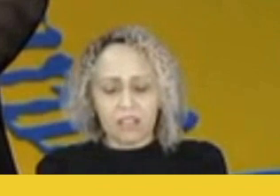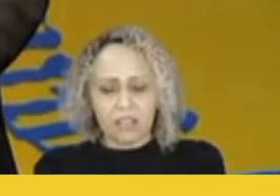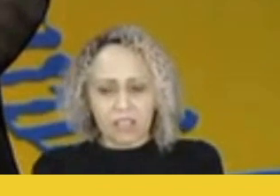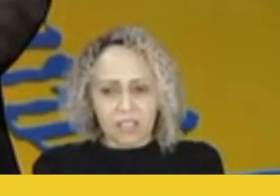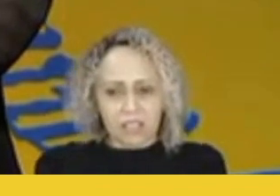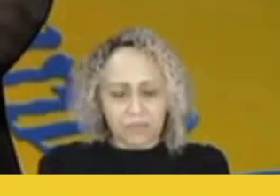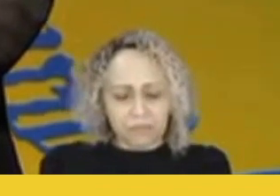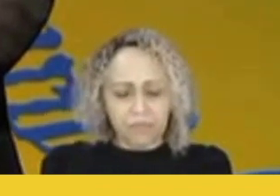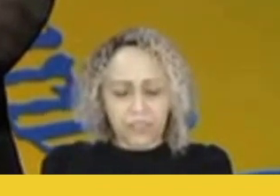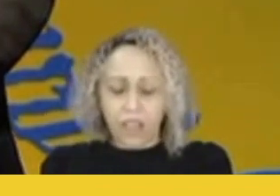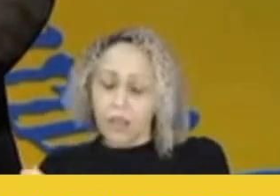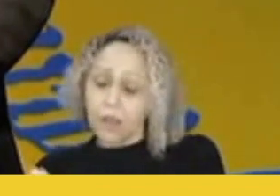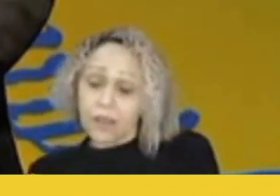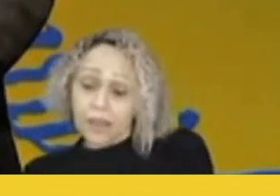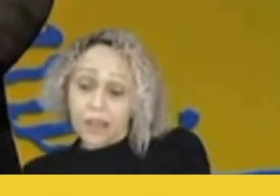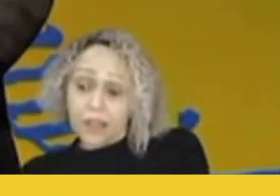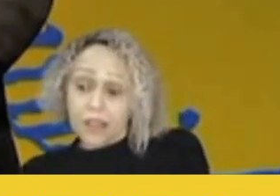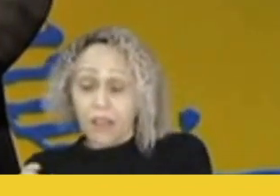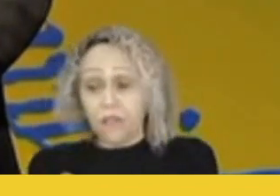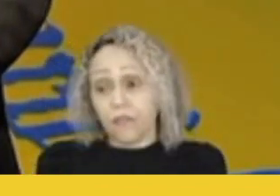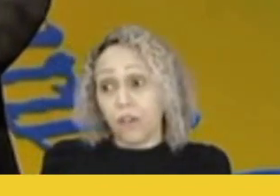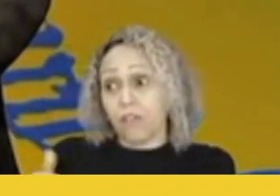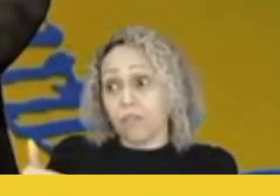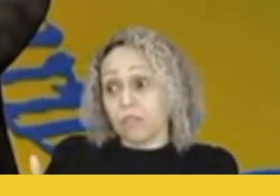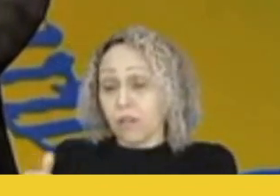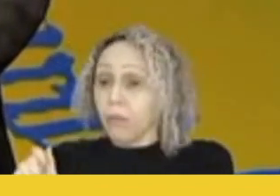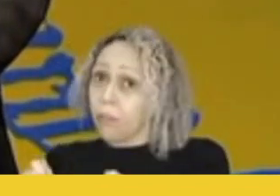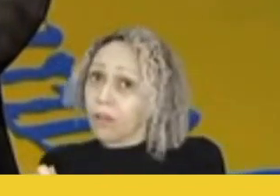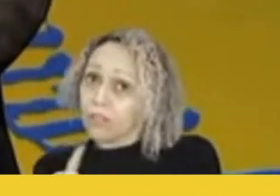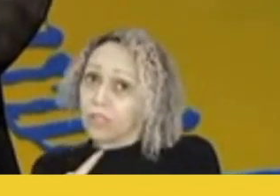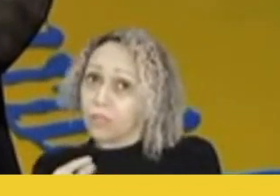fundamentais, a exemplo da posse presidencial.